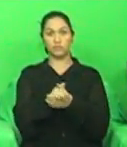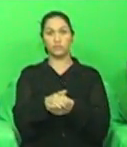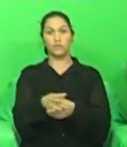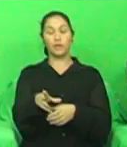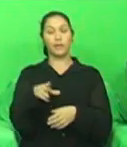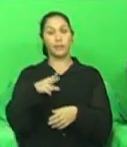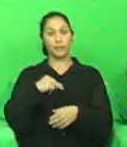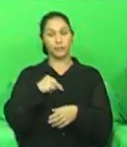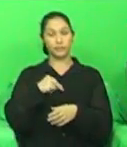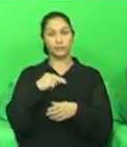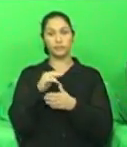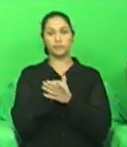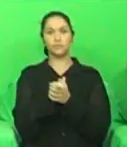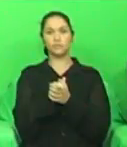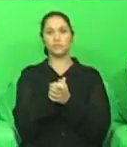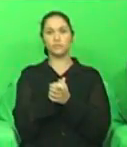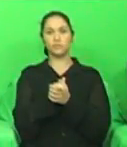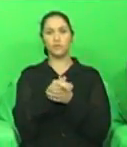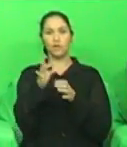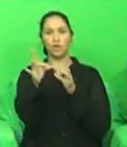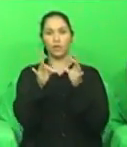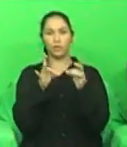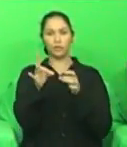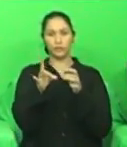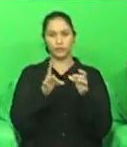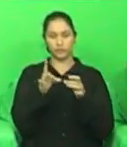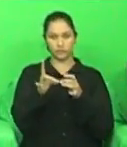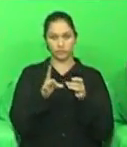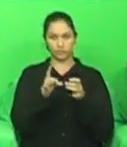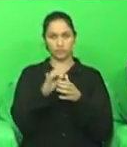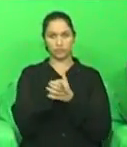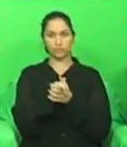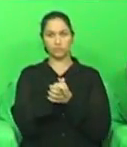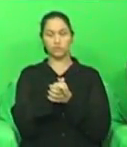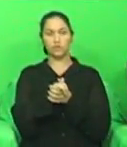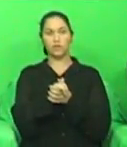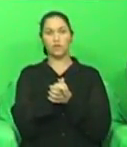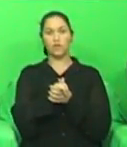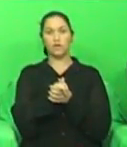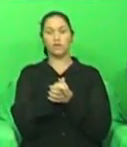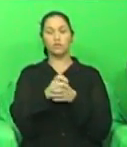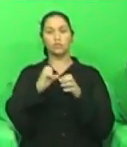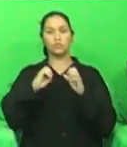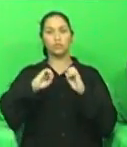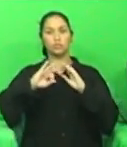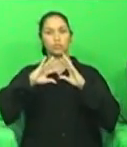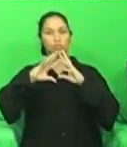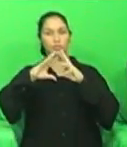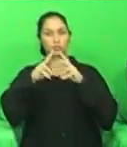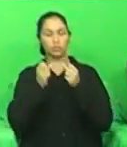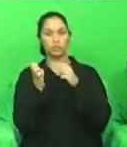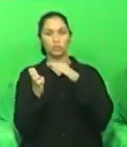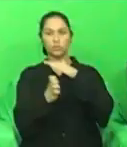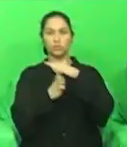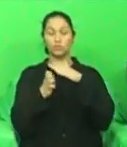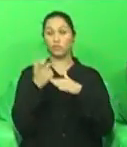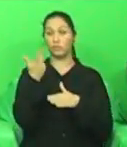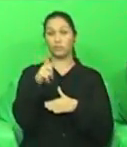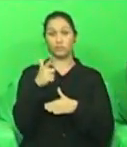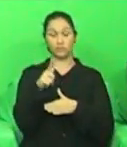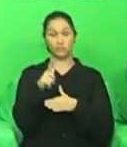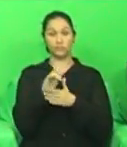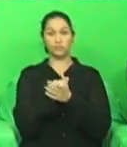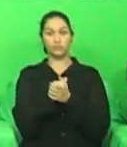o que nós chamamos de comprar esse é um debate muito muito comum vossa excelência que trabalhou no banco